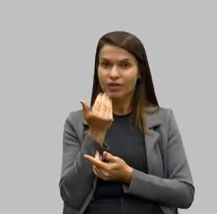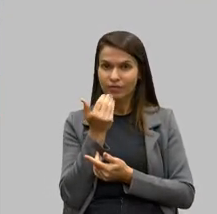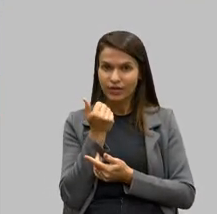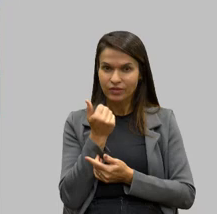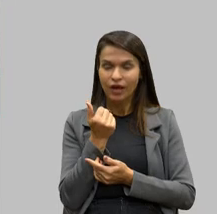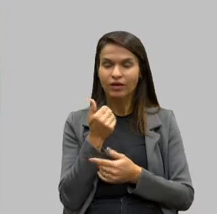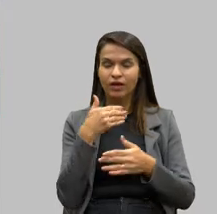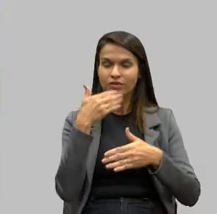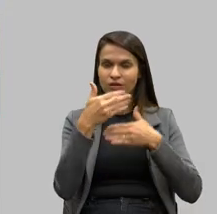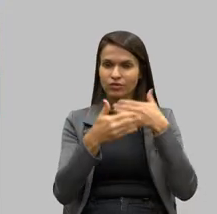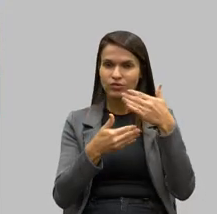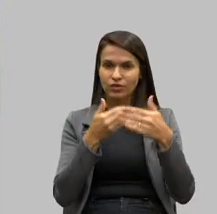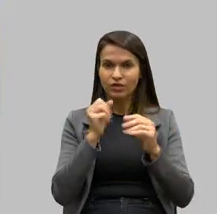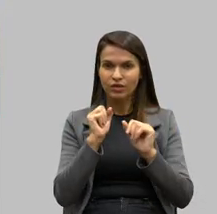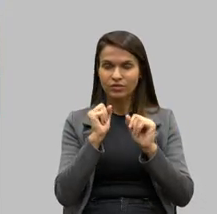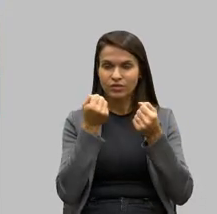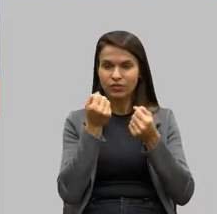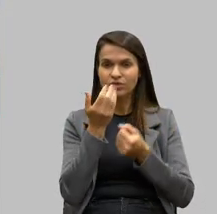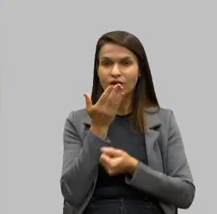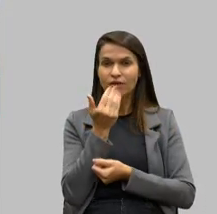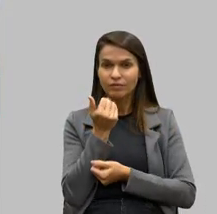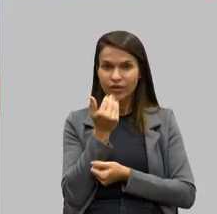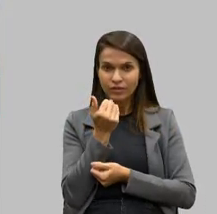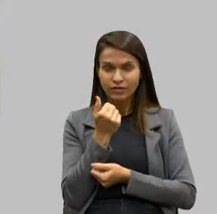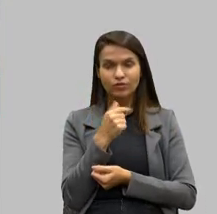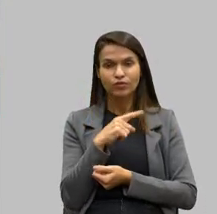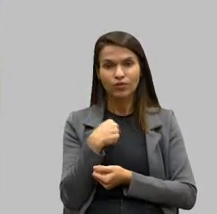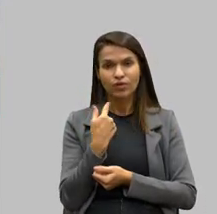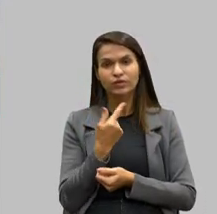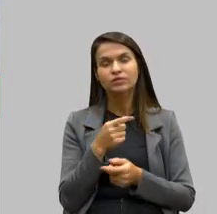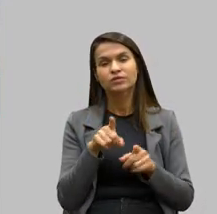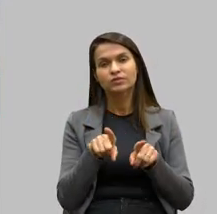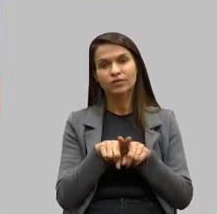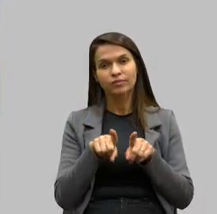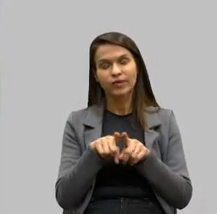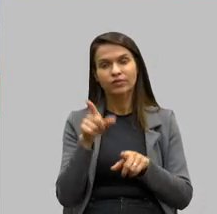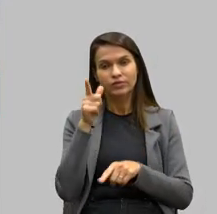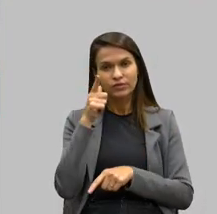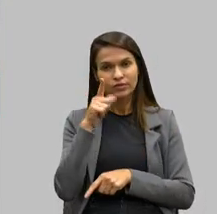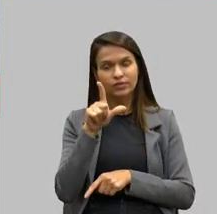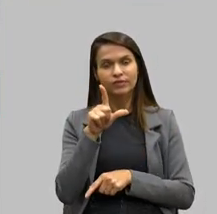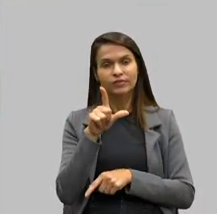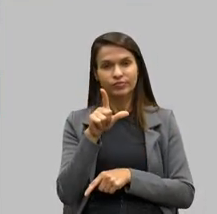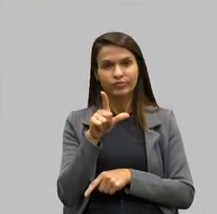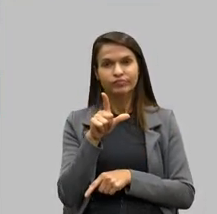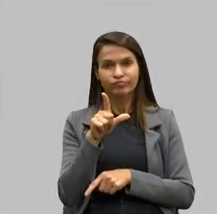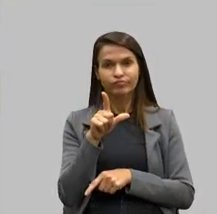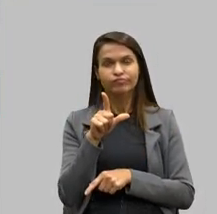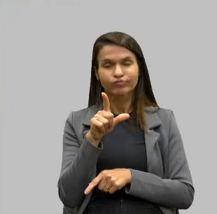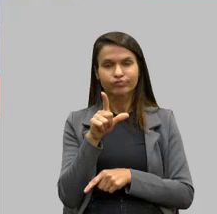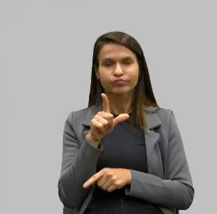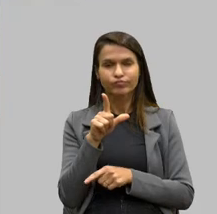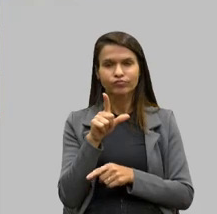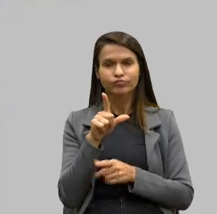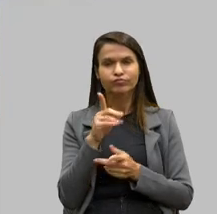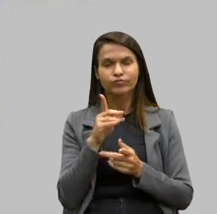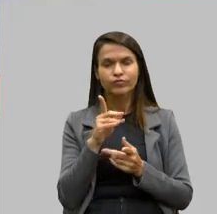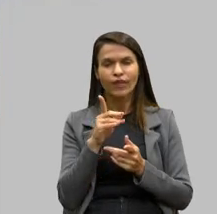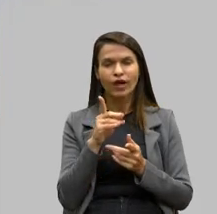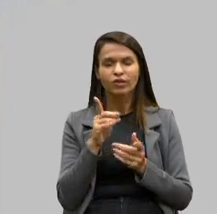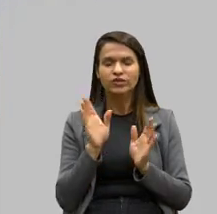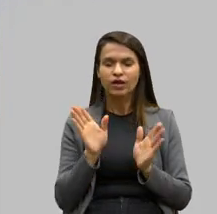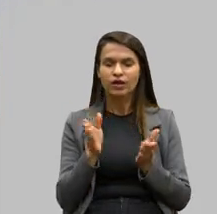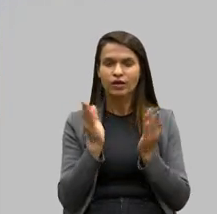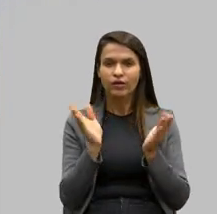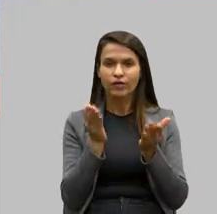da segurança alimentar, nós também conseguimos esse índice importante de incentivo à